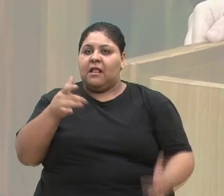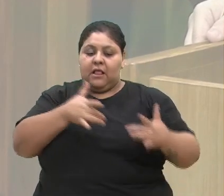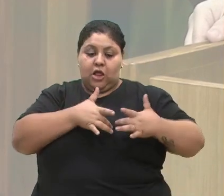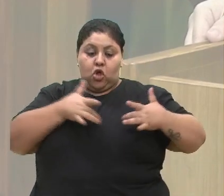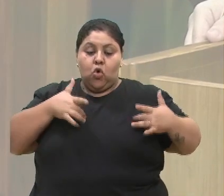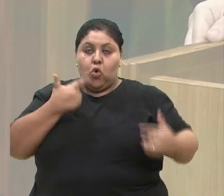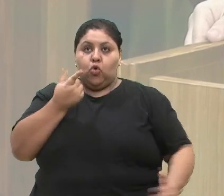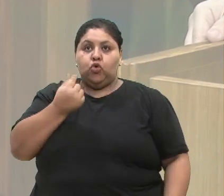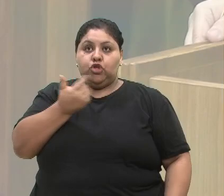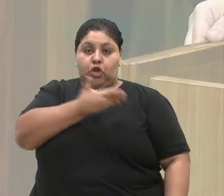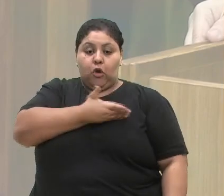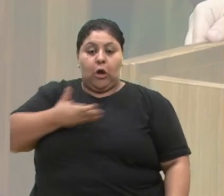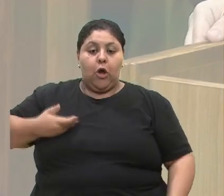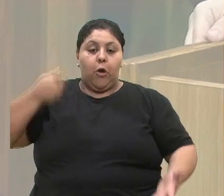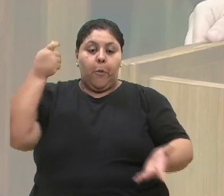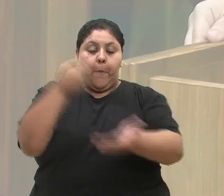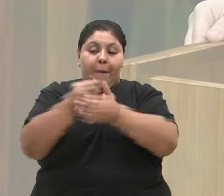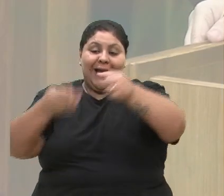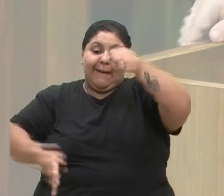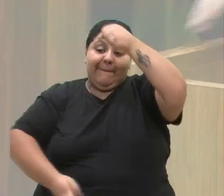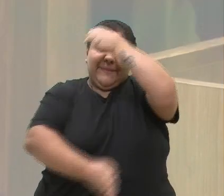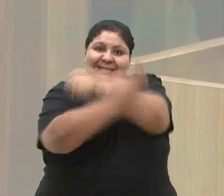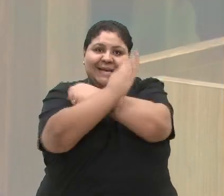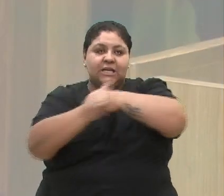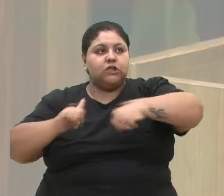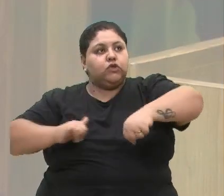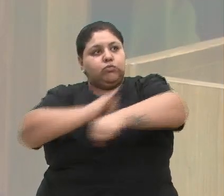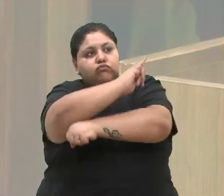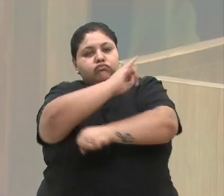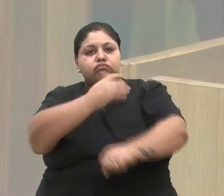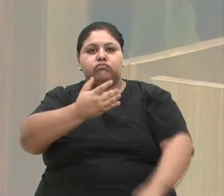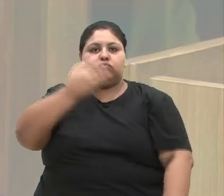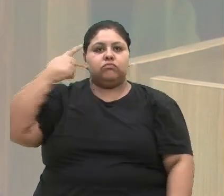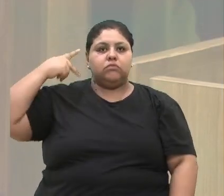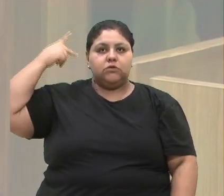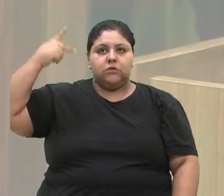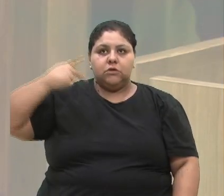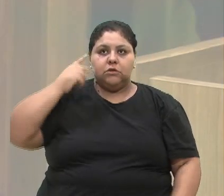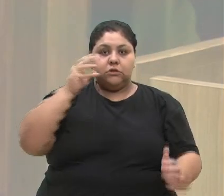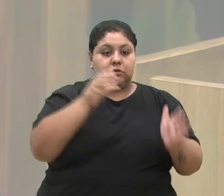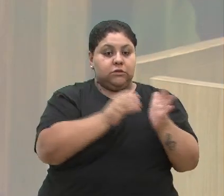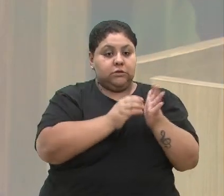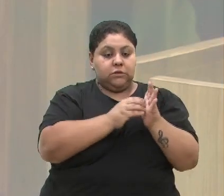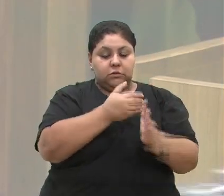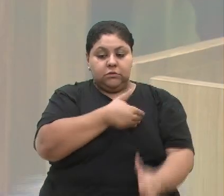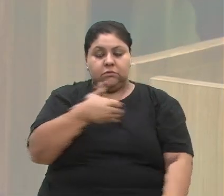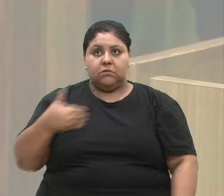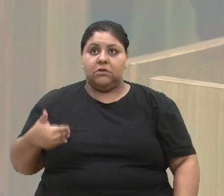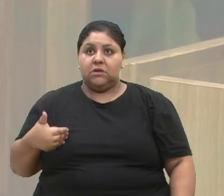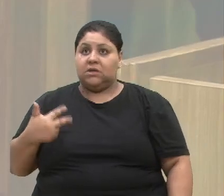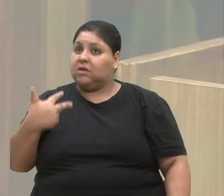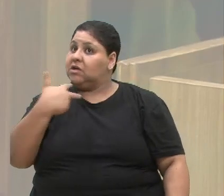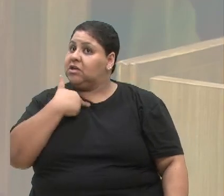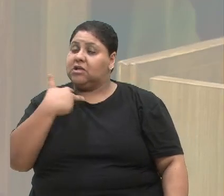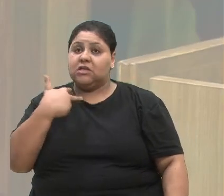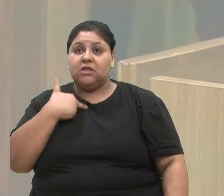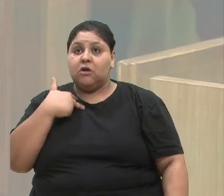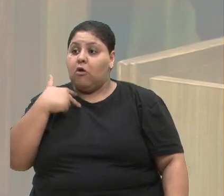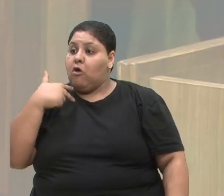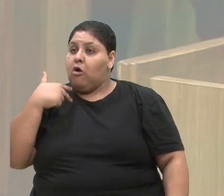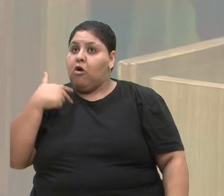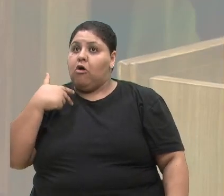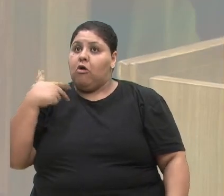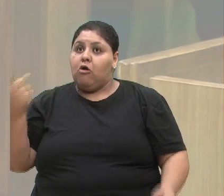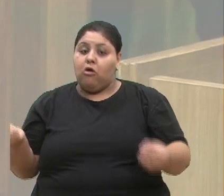público paga a passagem de avião dos políticos, dos servidores públicos, não pode ser remetidos